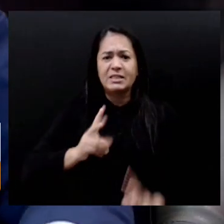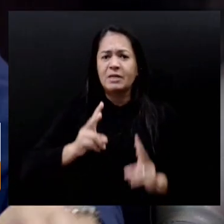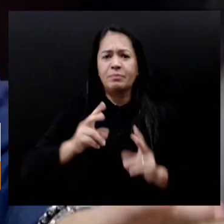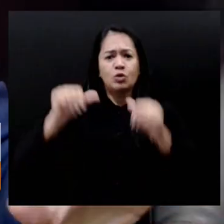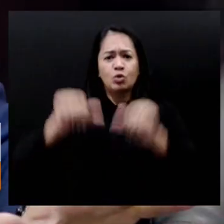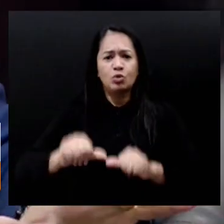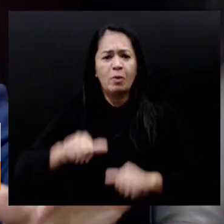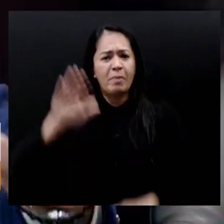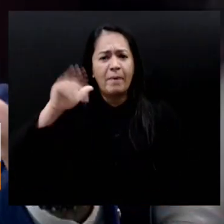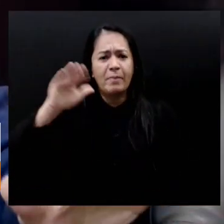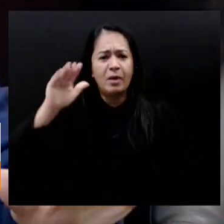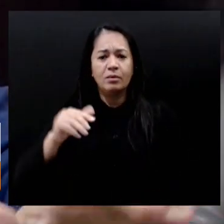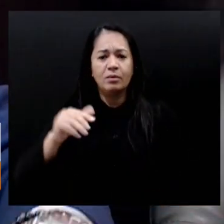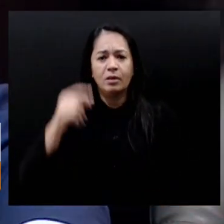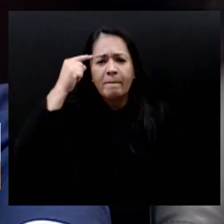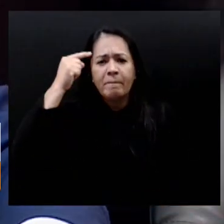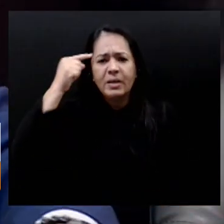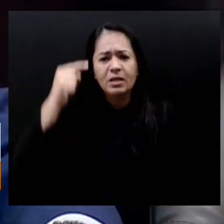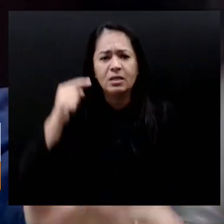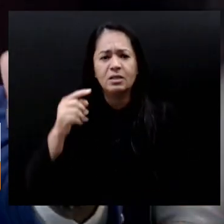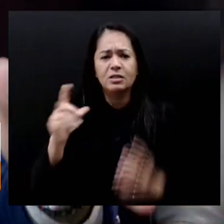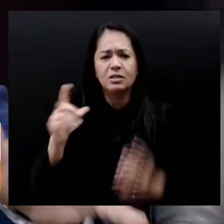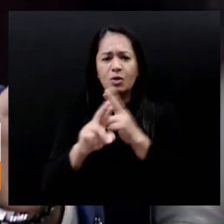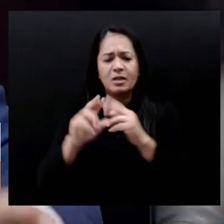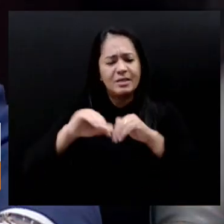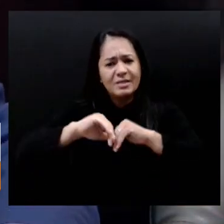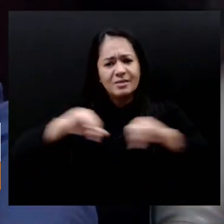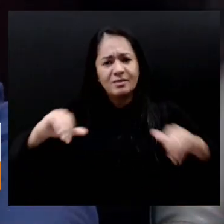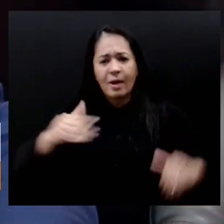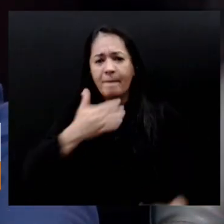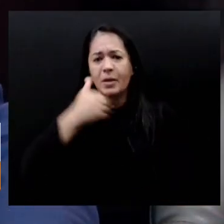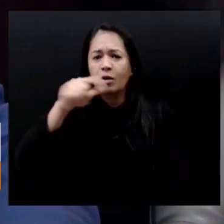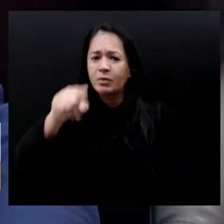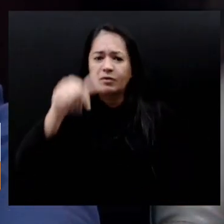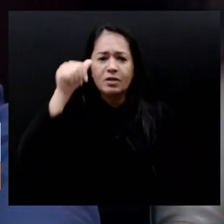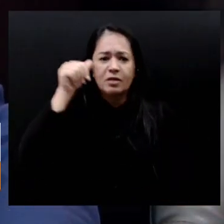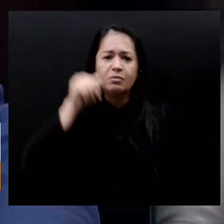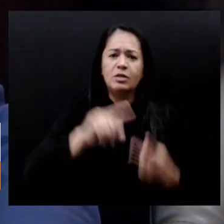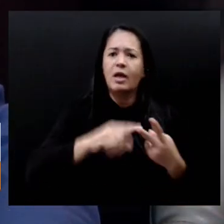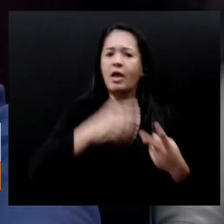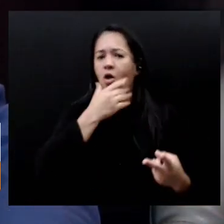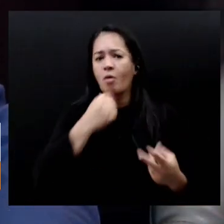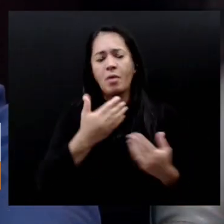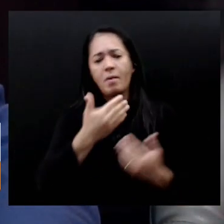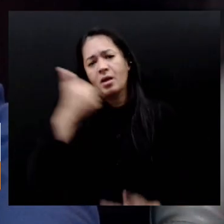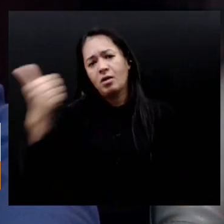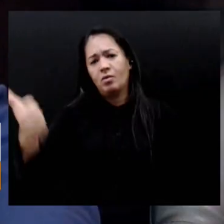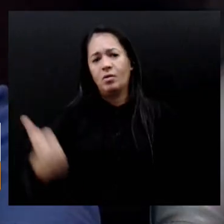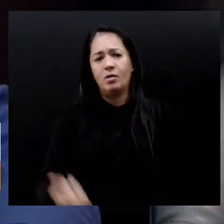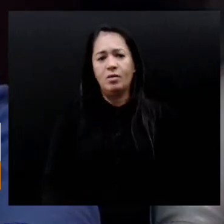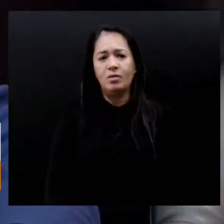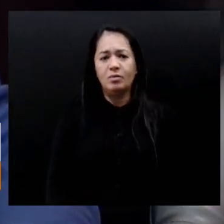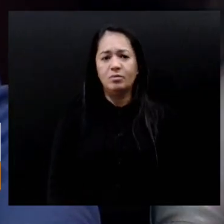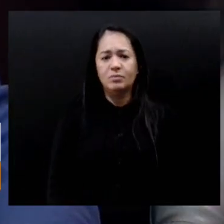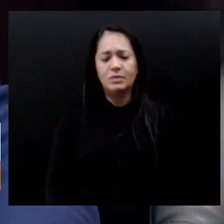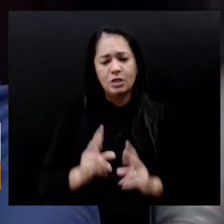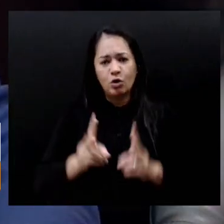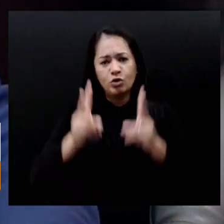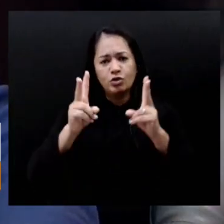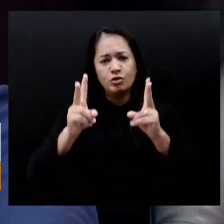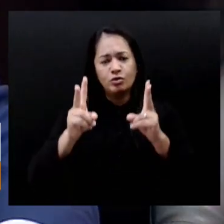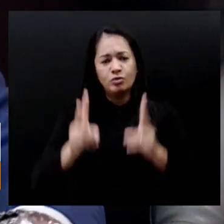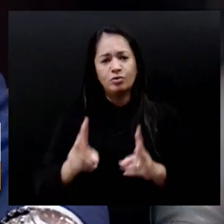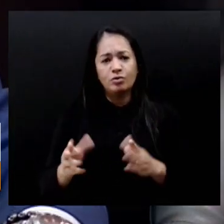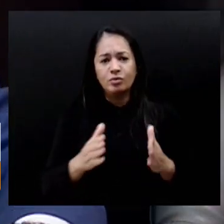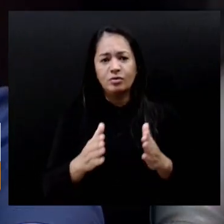Reflita, sai desse relacionamento, é melhor pra você, pra mulher, é melhor pra você, homem, e segue o caminho. Falando no dia seguinte do Dia dos